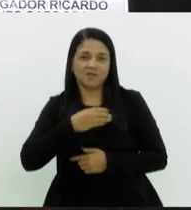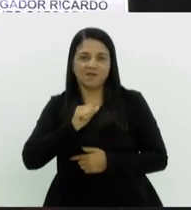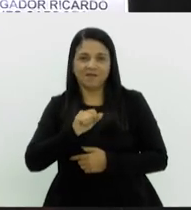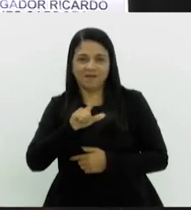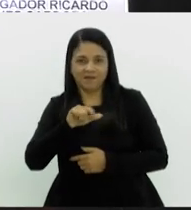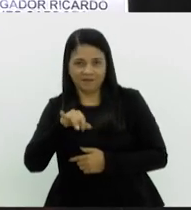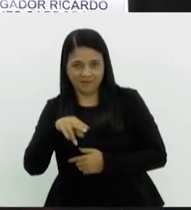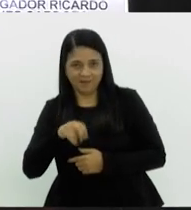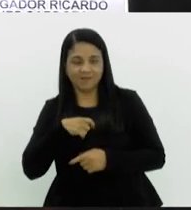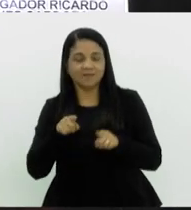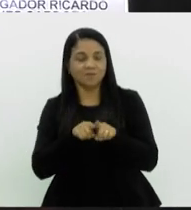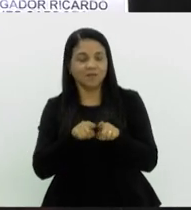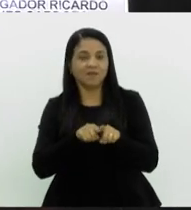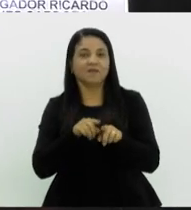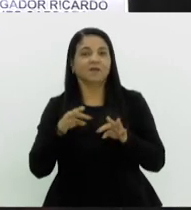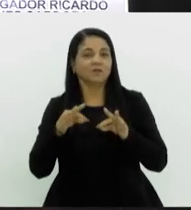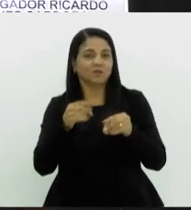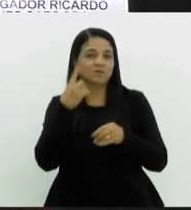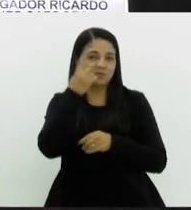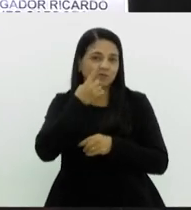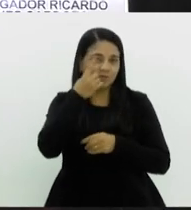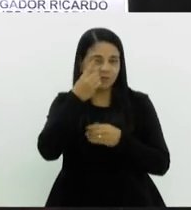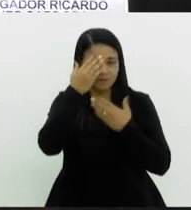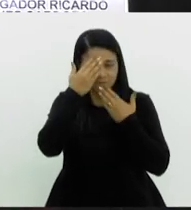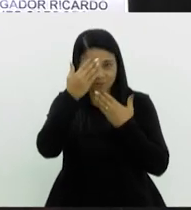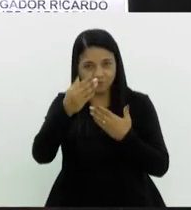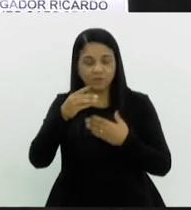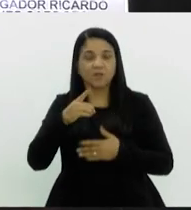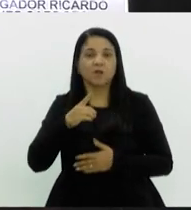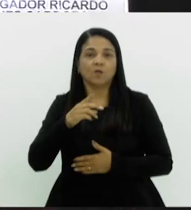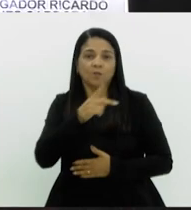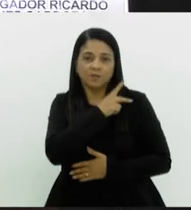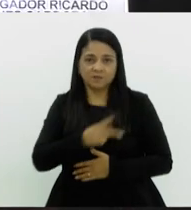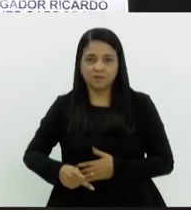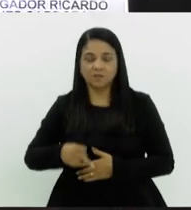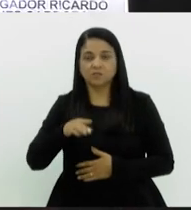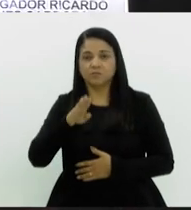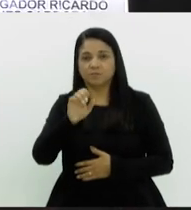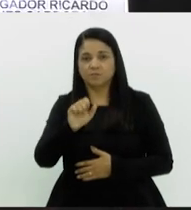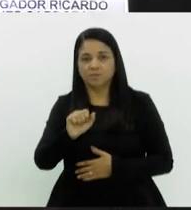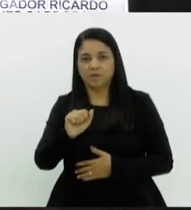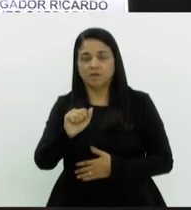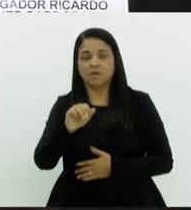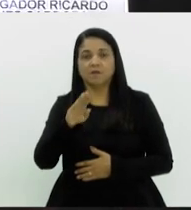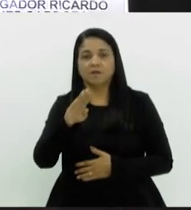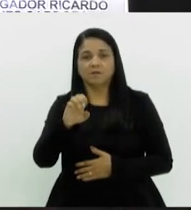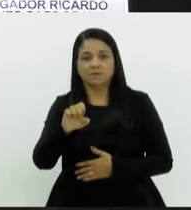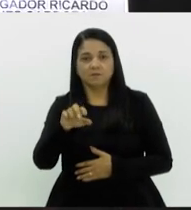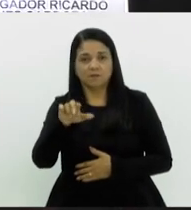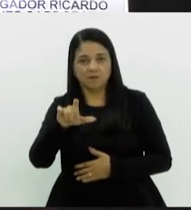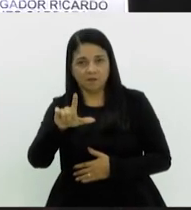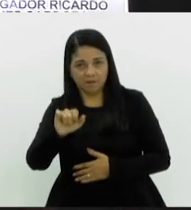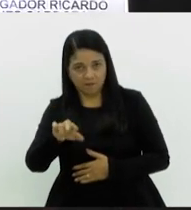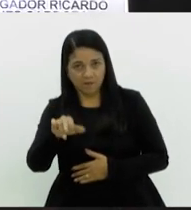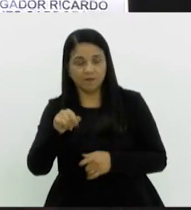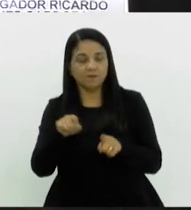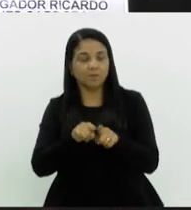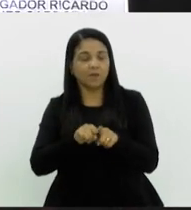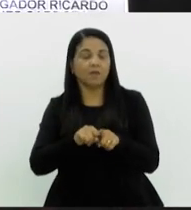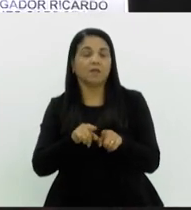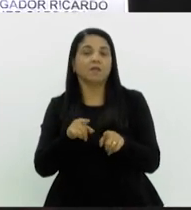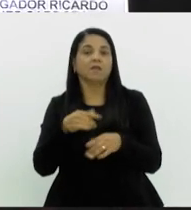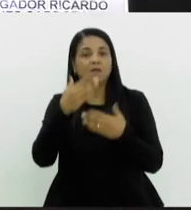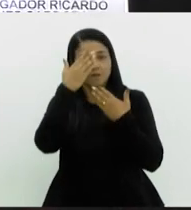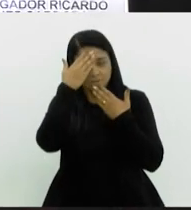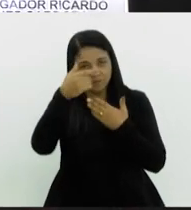também a todos os deputados, ao presidente Rodrigo Bacelar, por essa oportunidade aqui. E, mais uma vez, agradecer meu